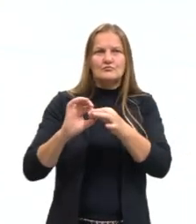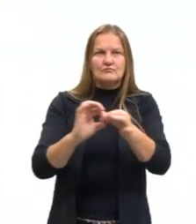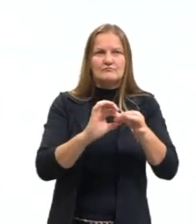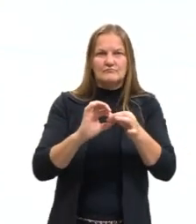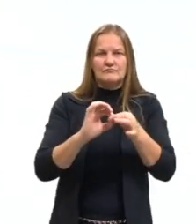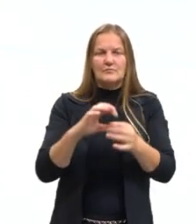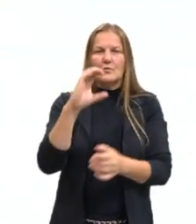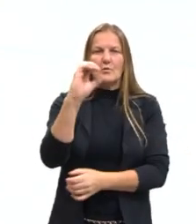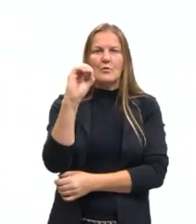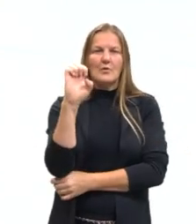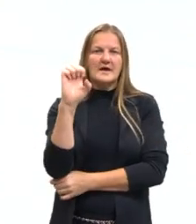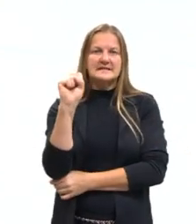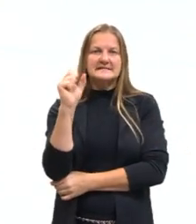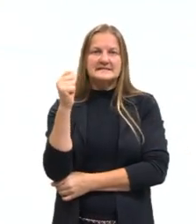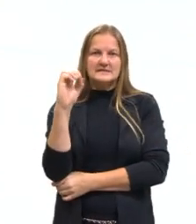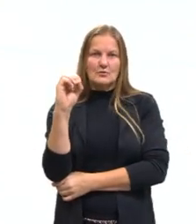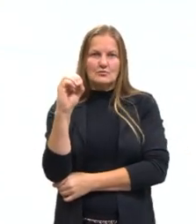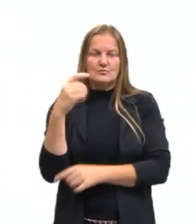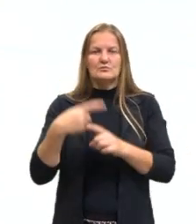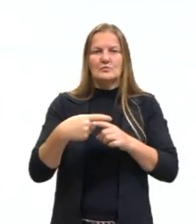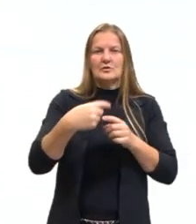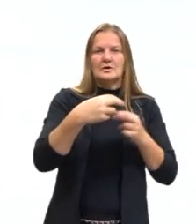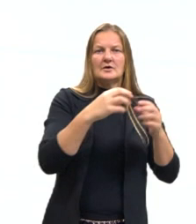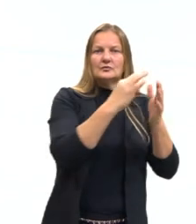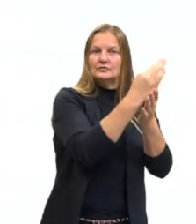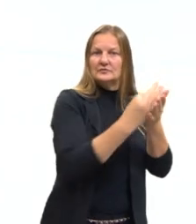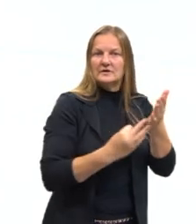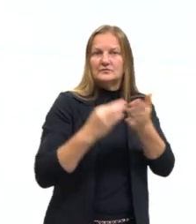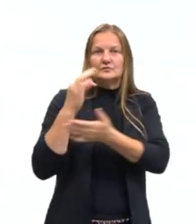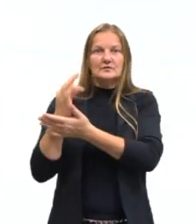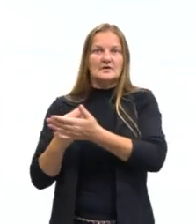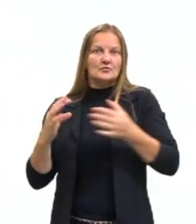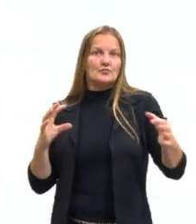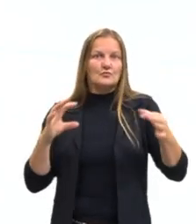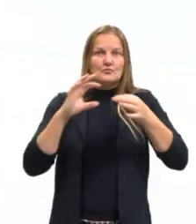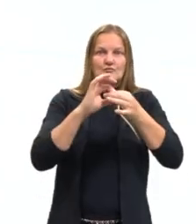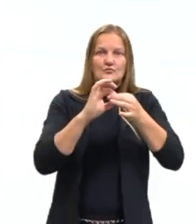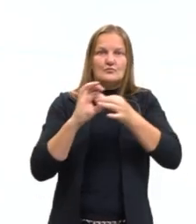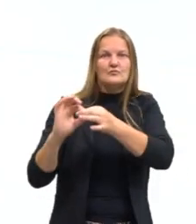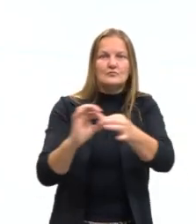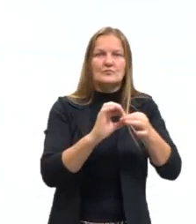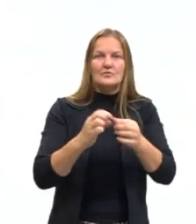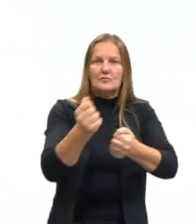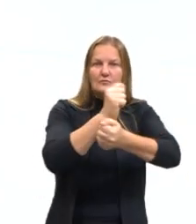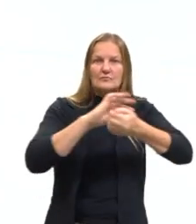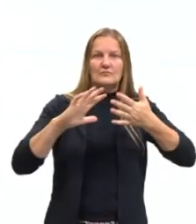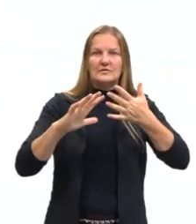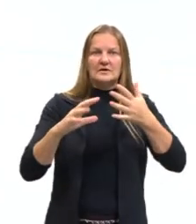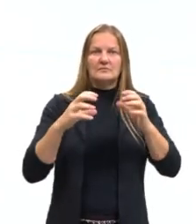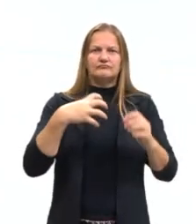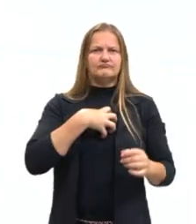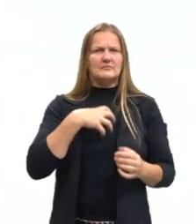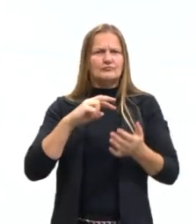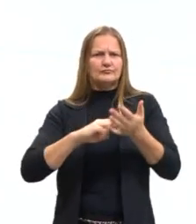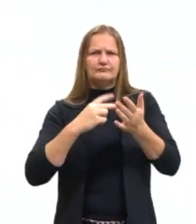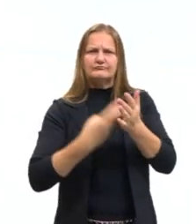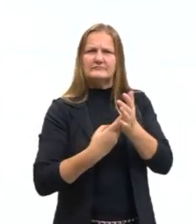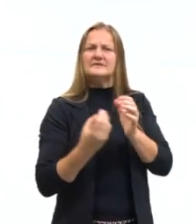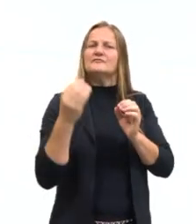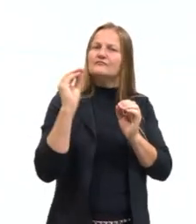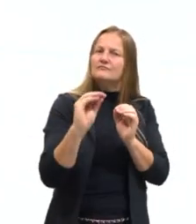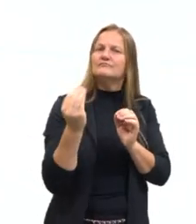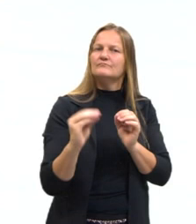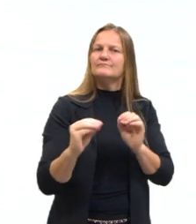eles existem para estabelecer a relação de fluidez semântica entre as palavras que